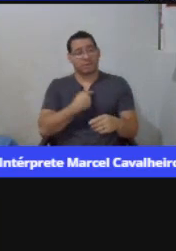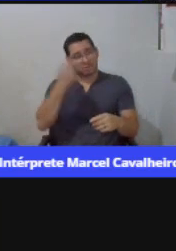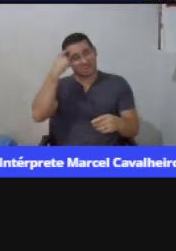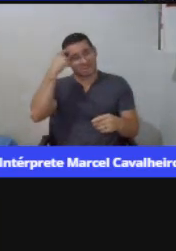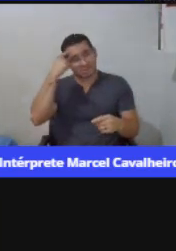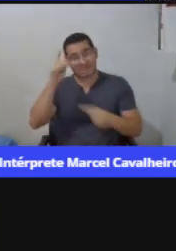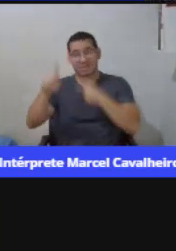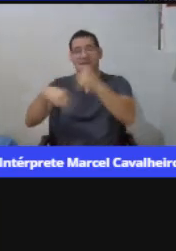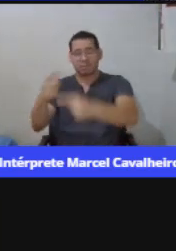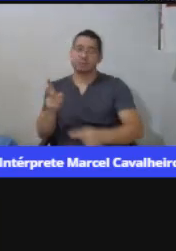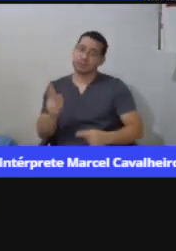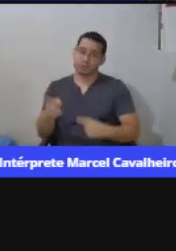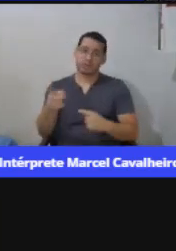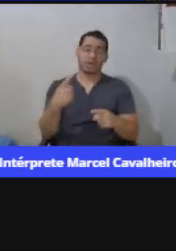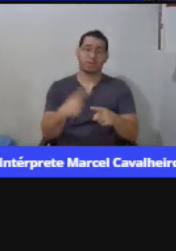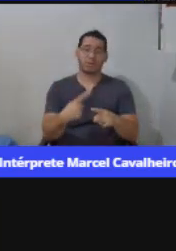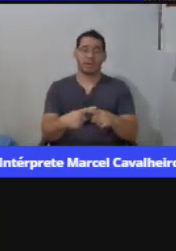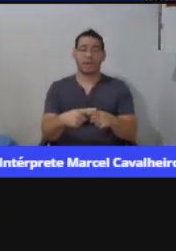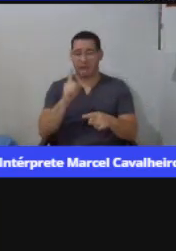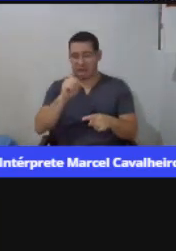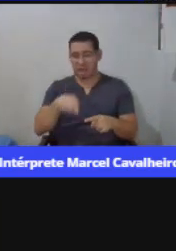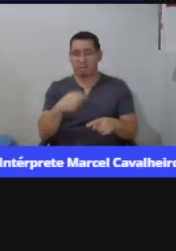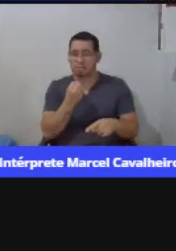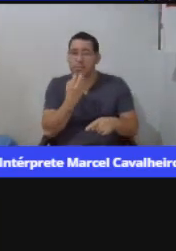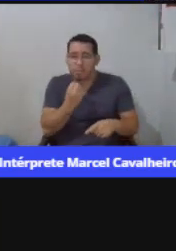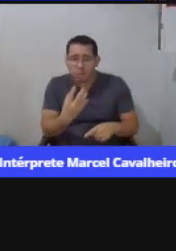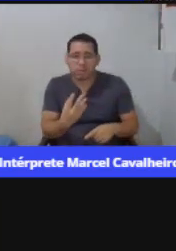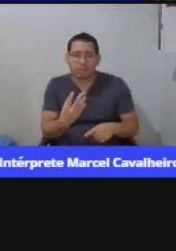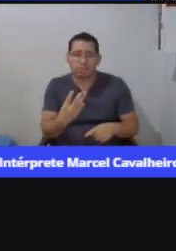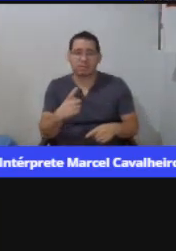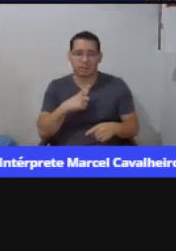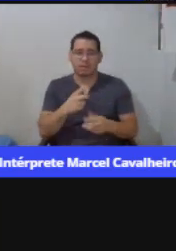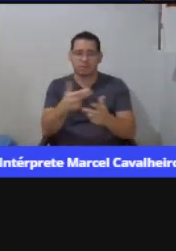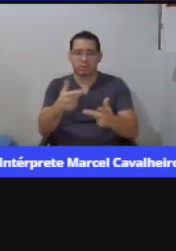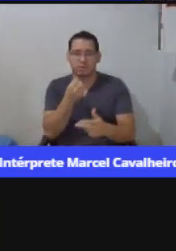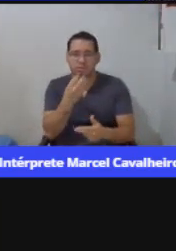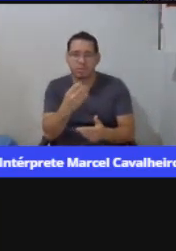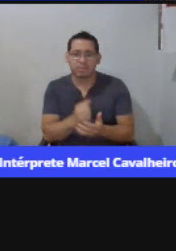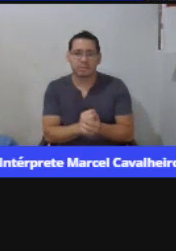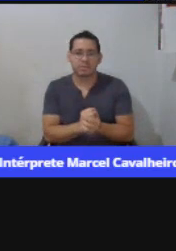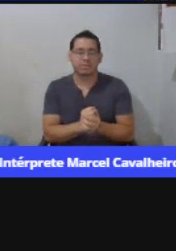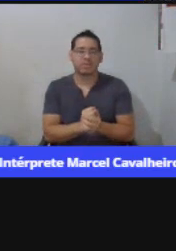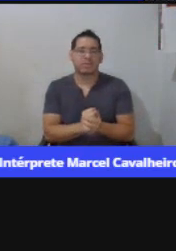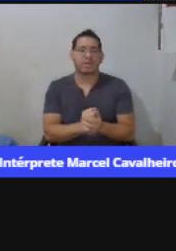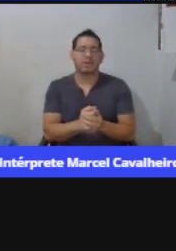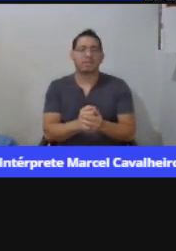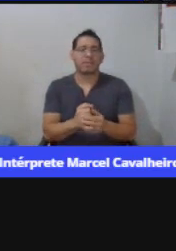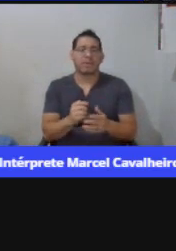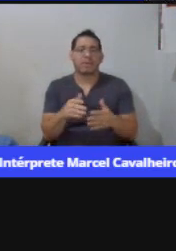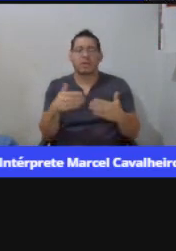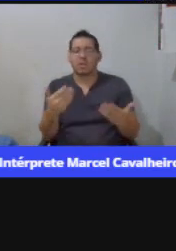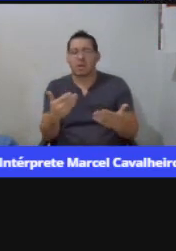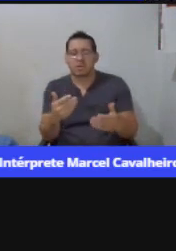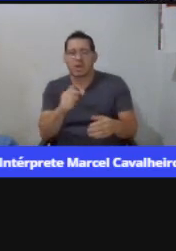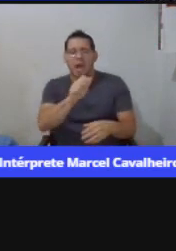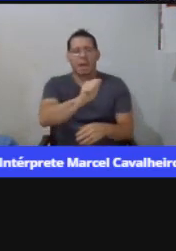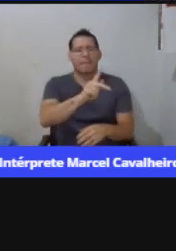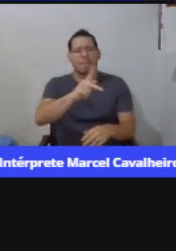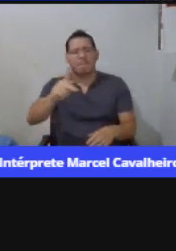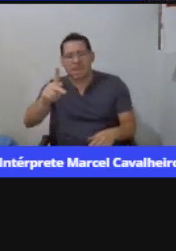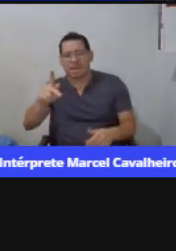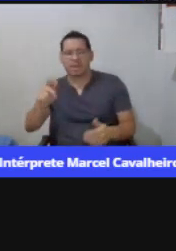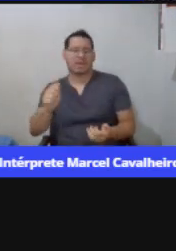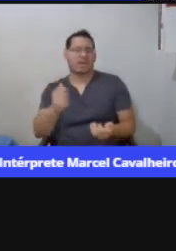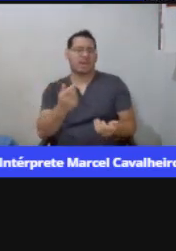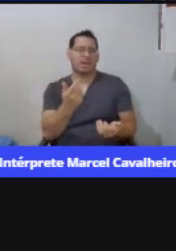pontos positivos com relação a esse processo de ensino-aprendizagem, que são essas plataformas digitais, os aplicativos, as redes